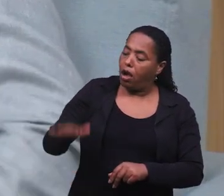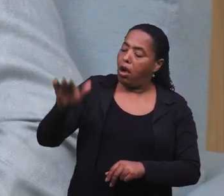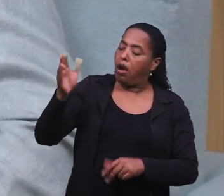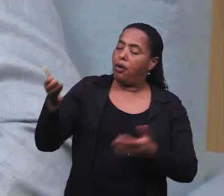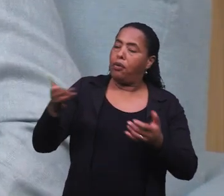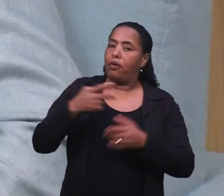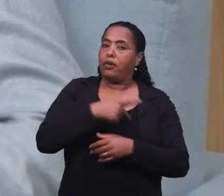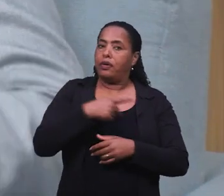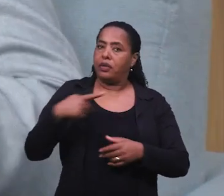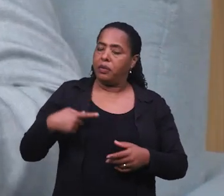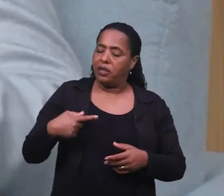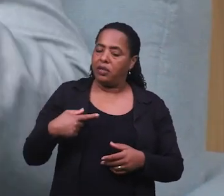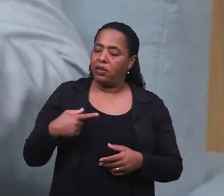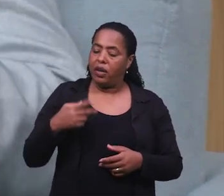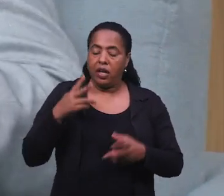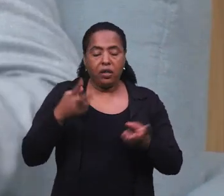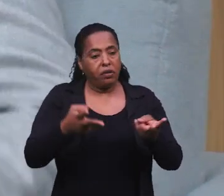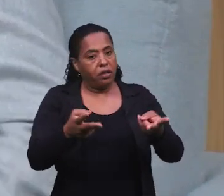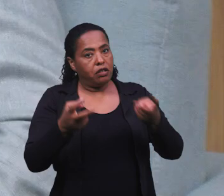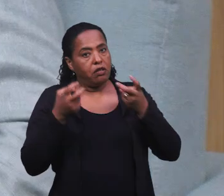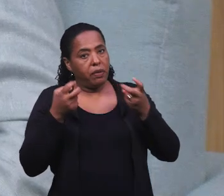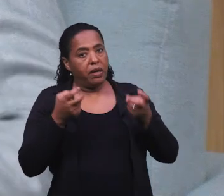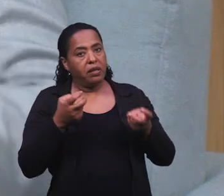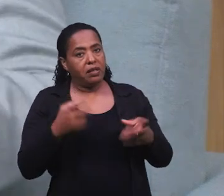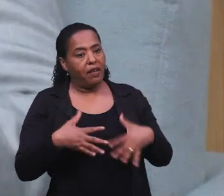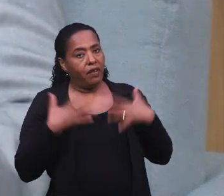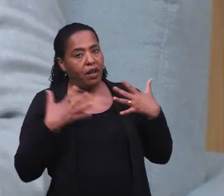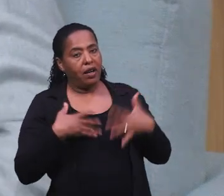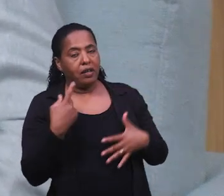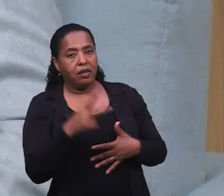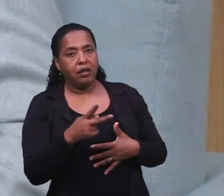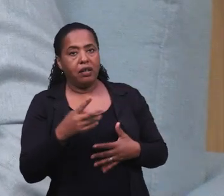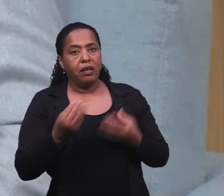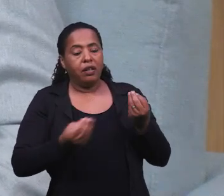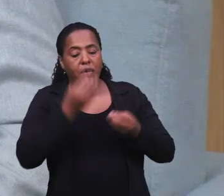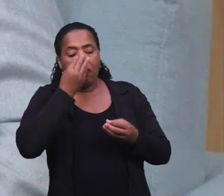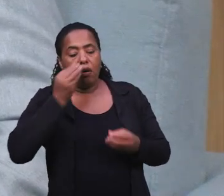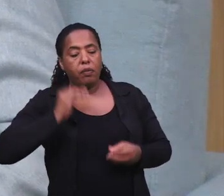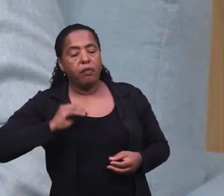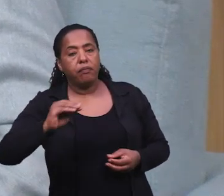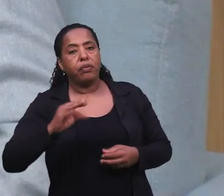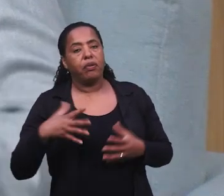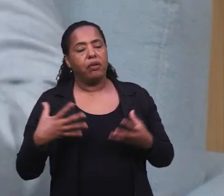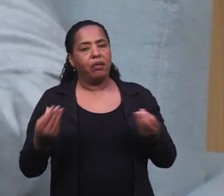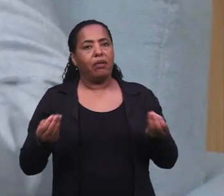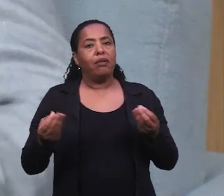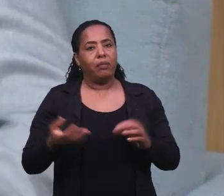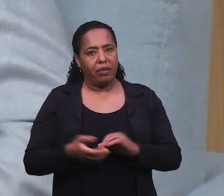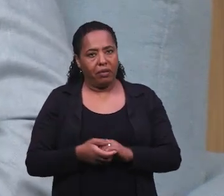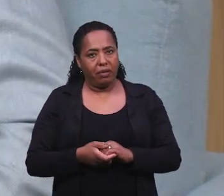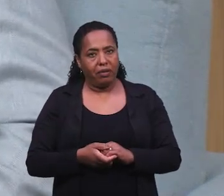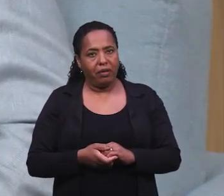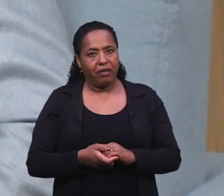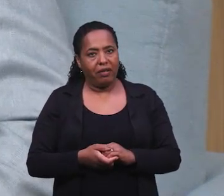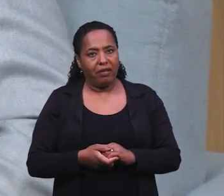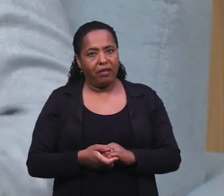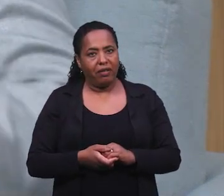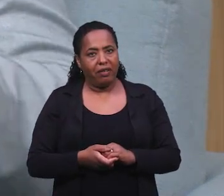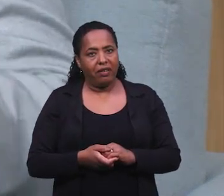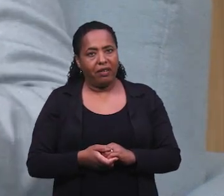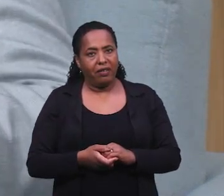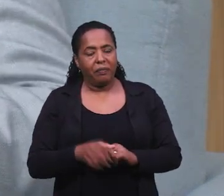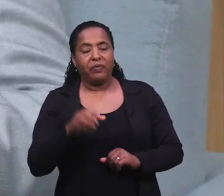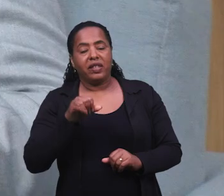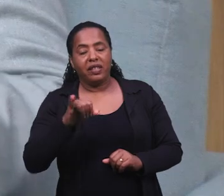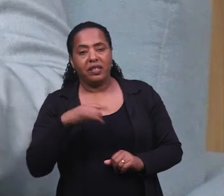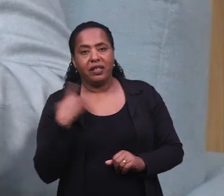Orando por ele, lembrando dele, ligar para ele durante o dia, falar do Senhor para ele. Quando ele chegar na igreja, abraçá-lo, né?